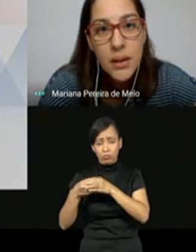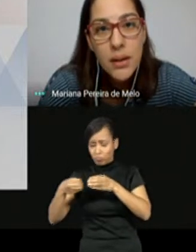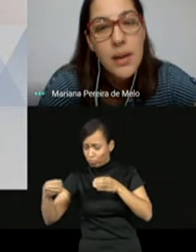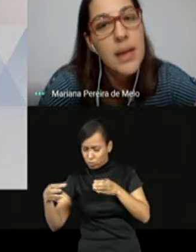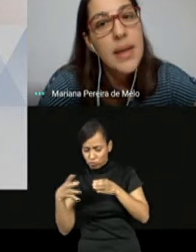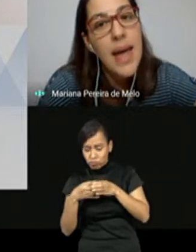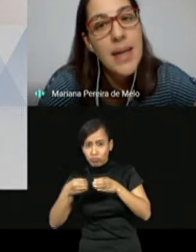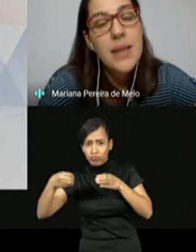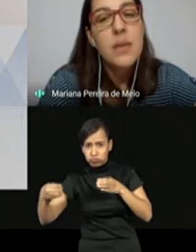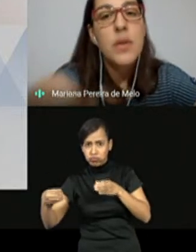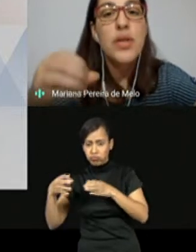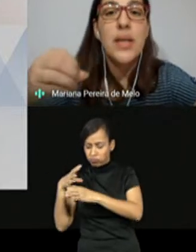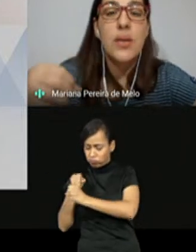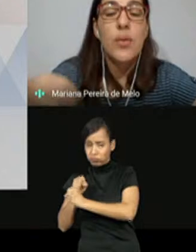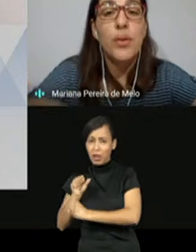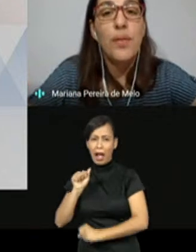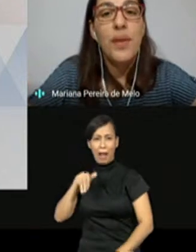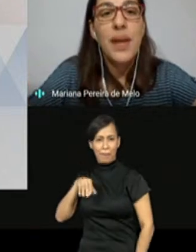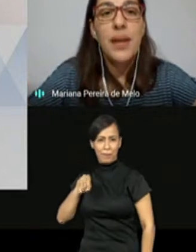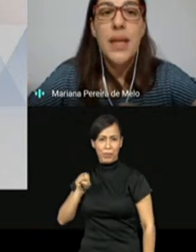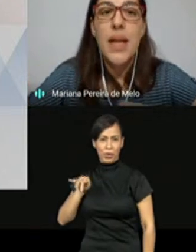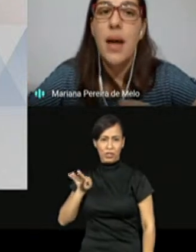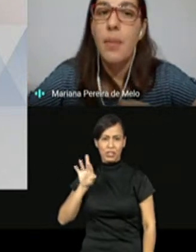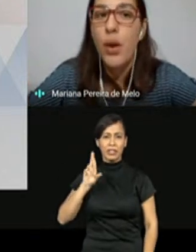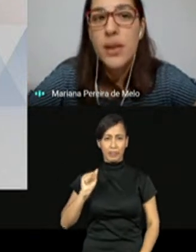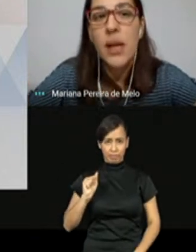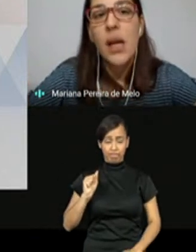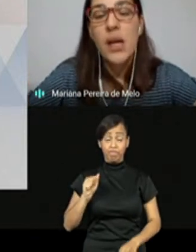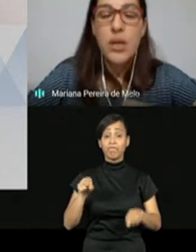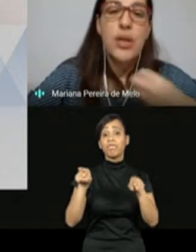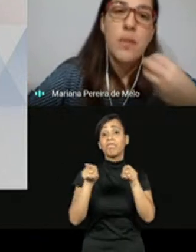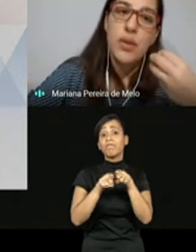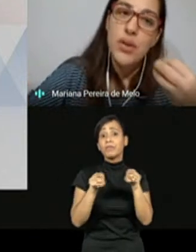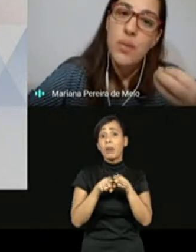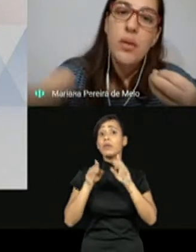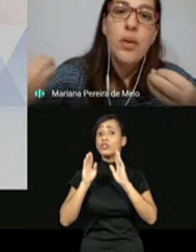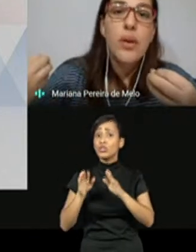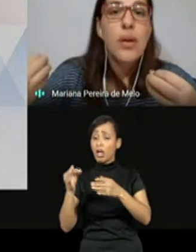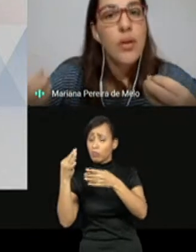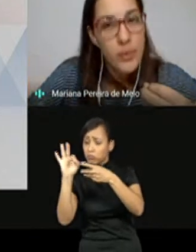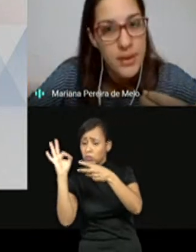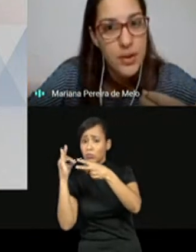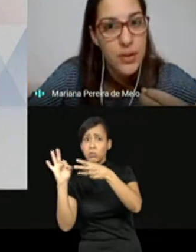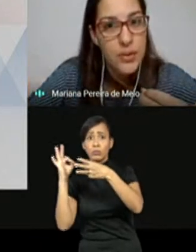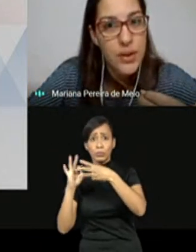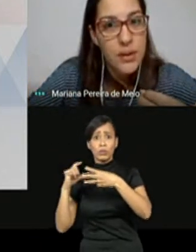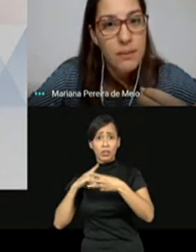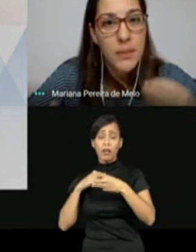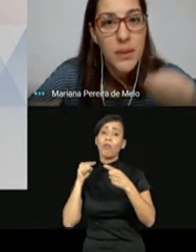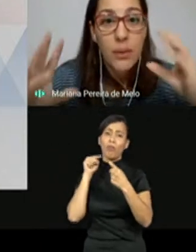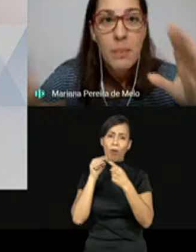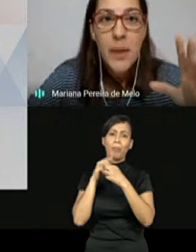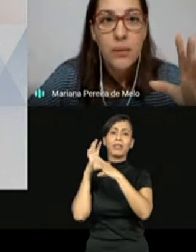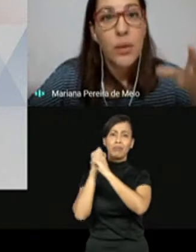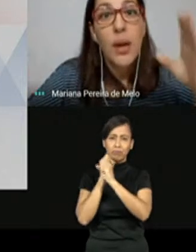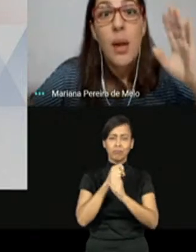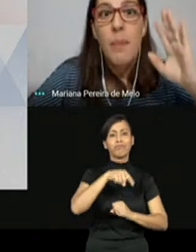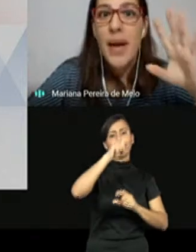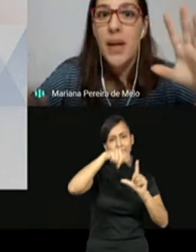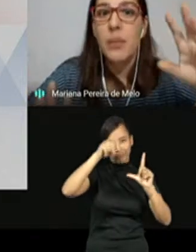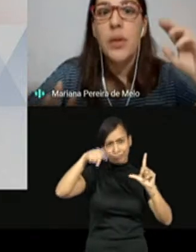amostra. E essas medidas, quando vêm da amostra, a gente chama de estimador ou estatística. Então,